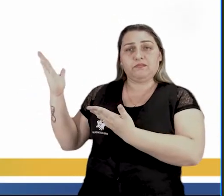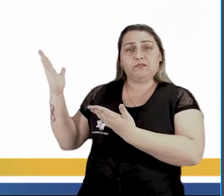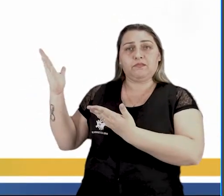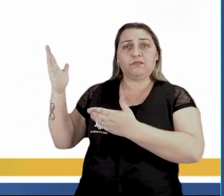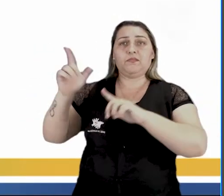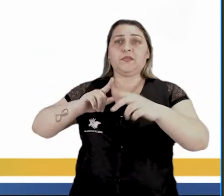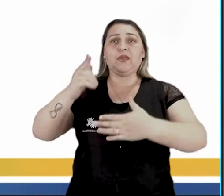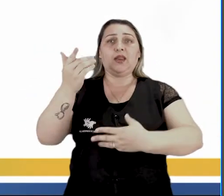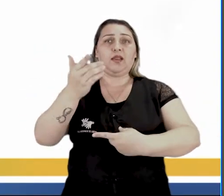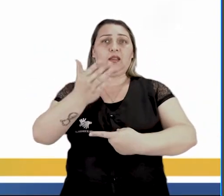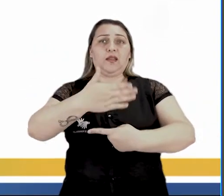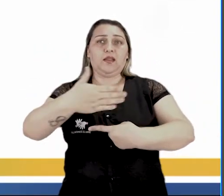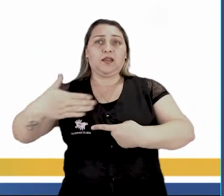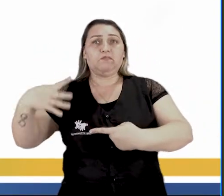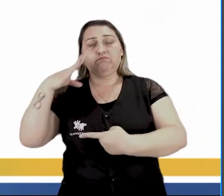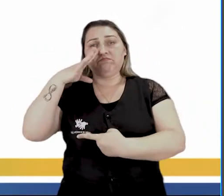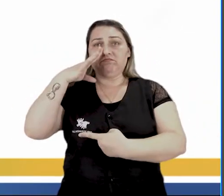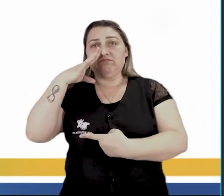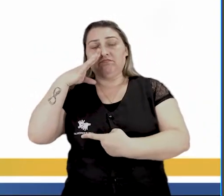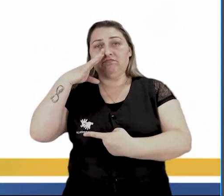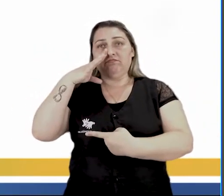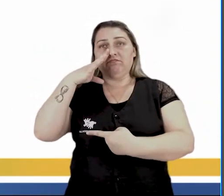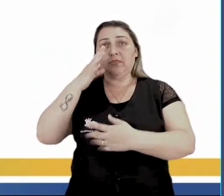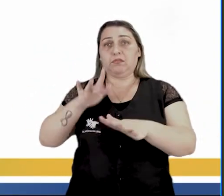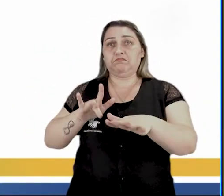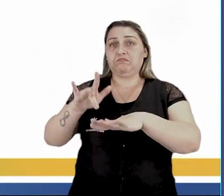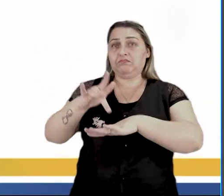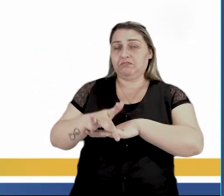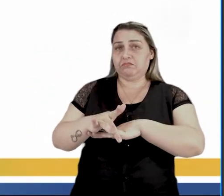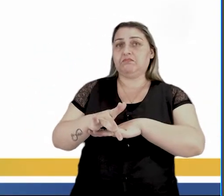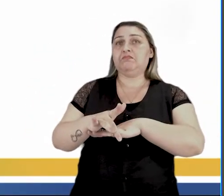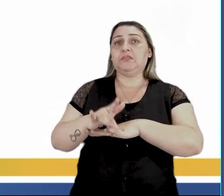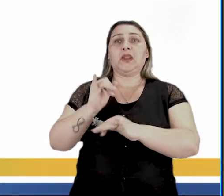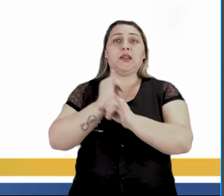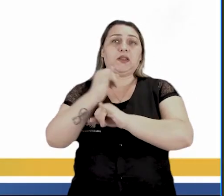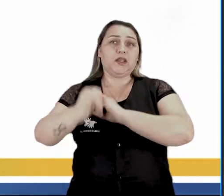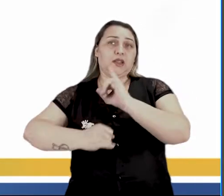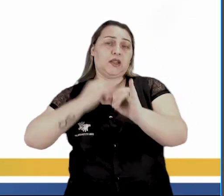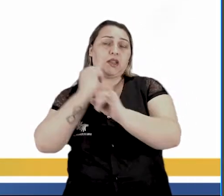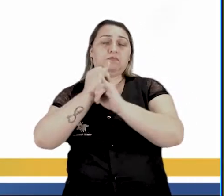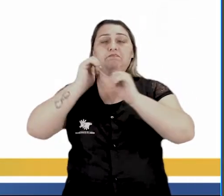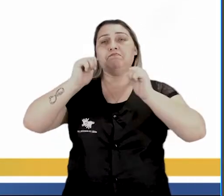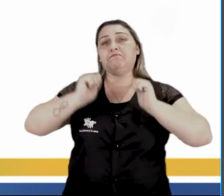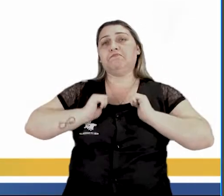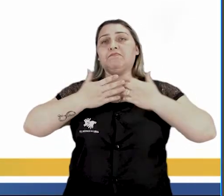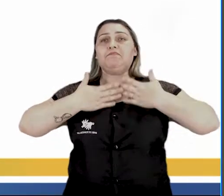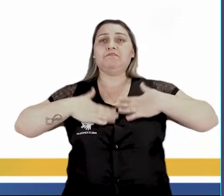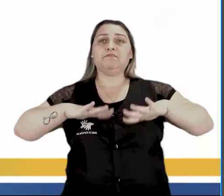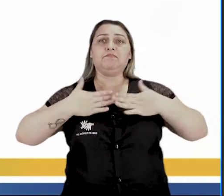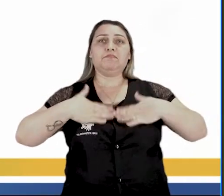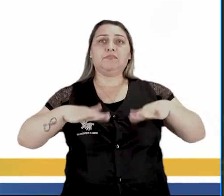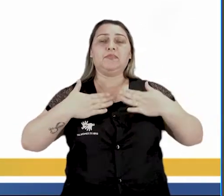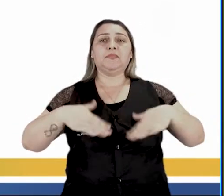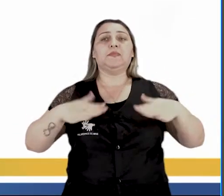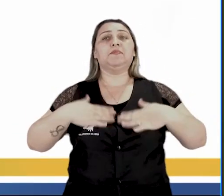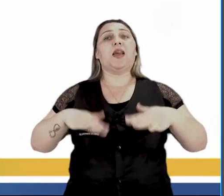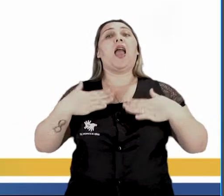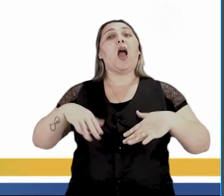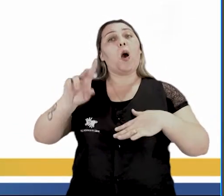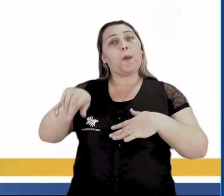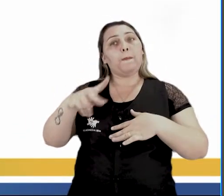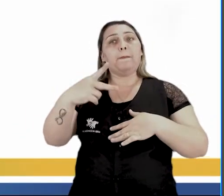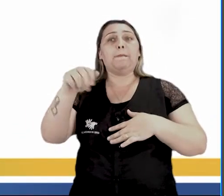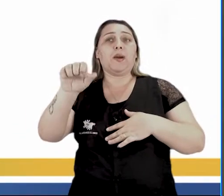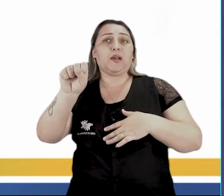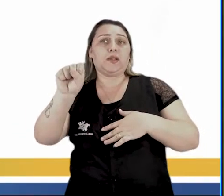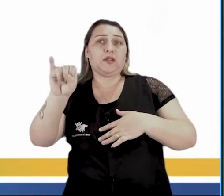a Netflix, ficar na sua rede social ou na internet, bem quietinho, bem tranquilo. Esse aí é o lazer passivo.